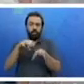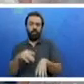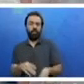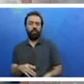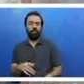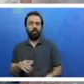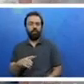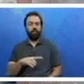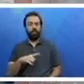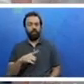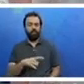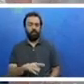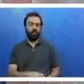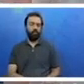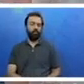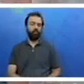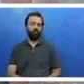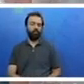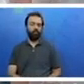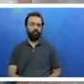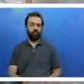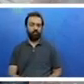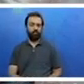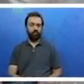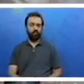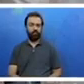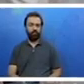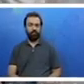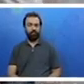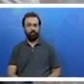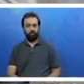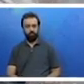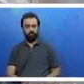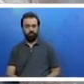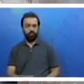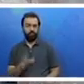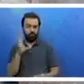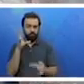ali que está faltando, ok? Bom, pessoal,